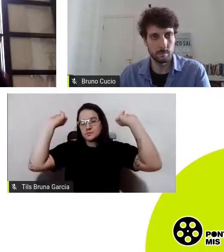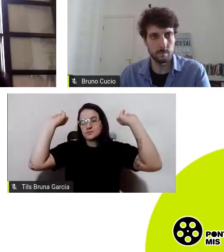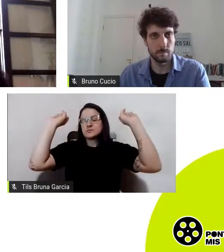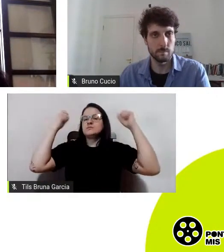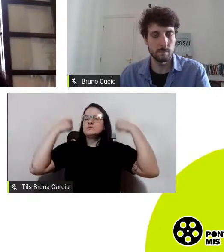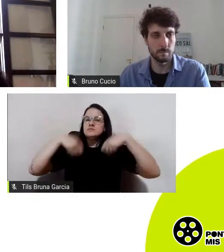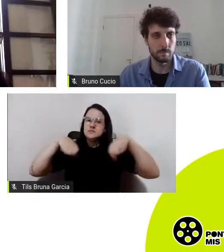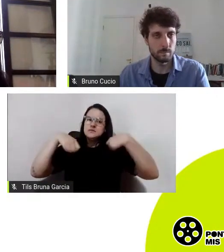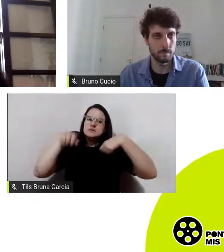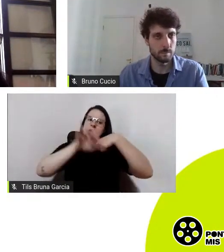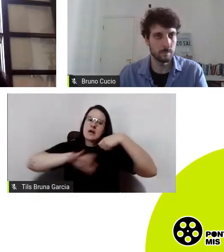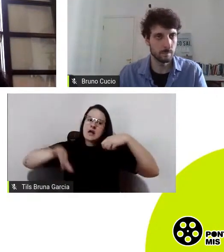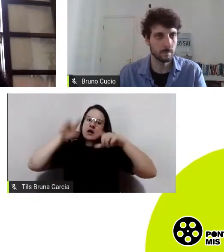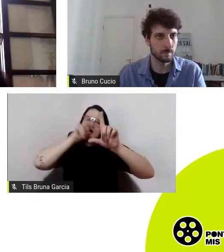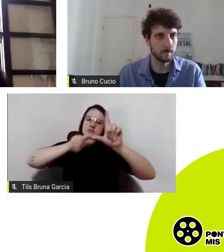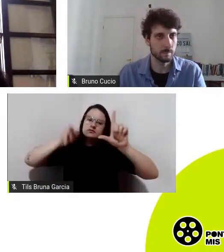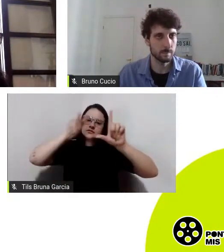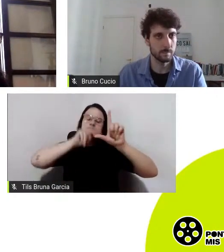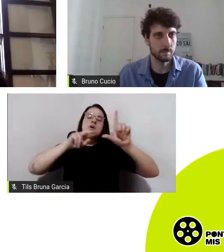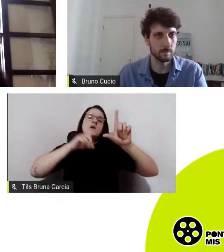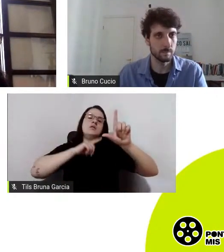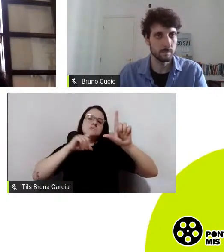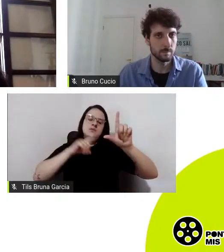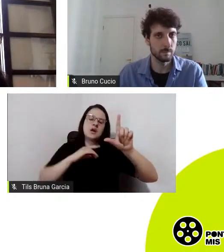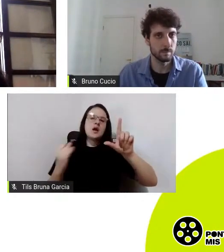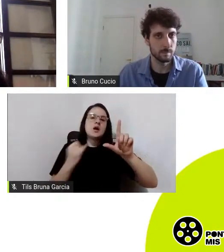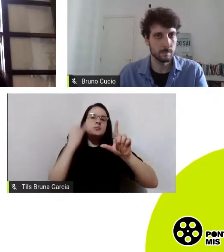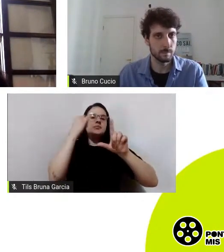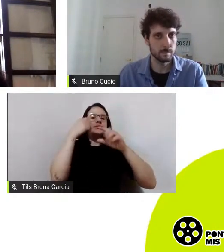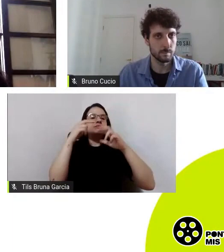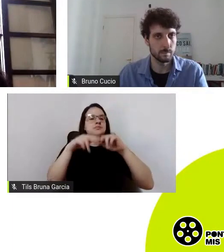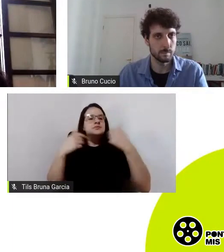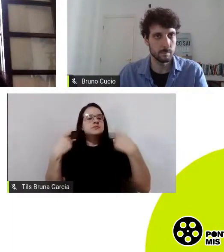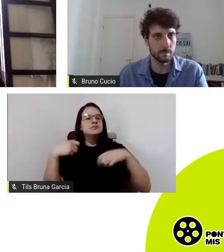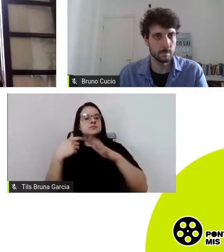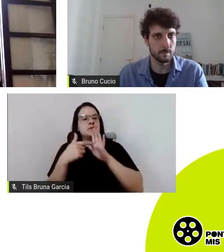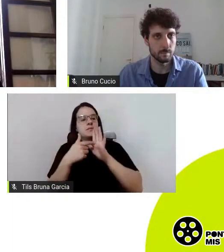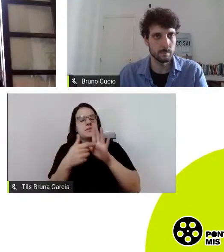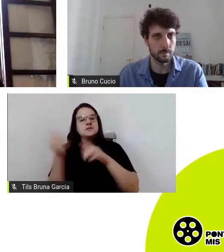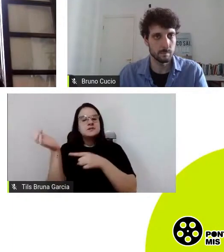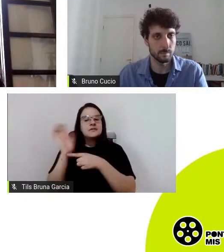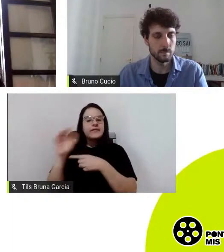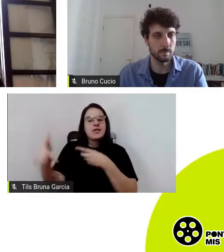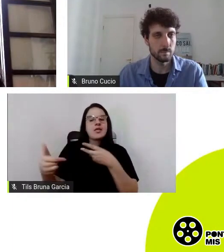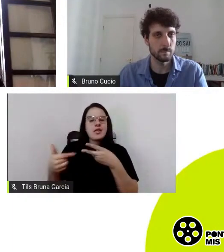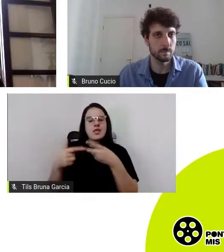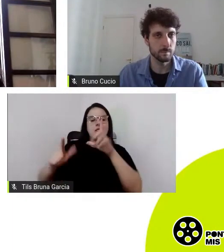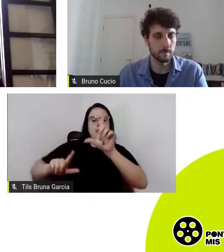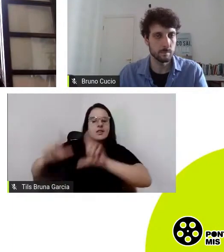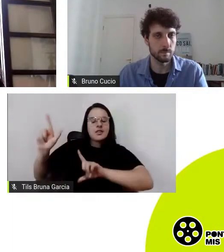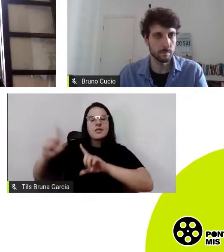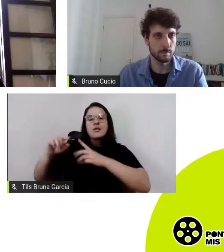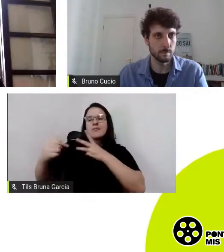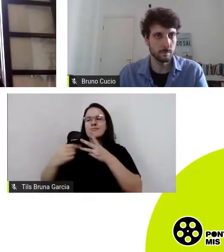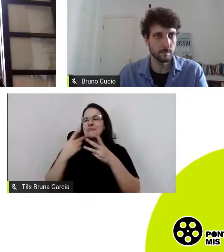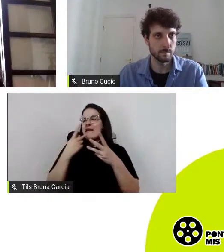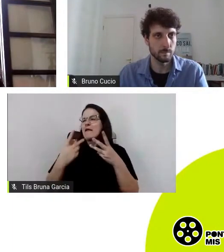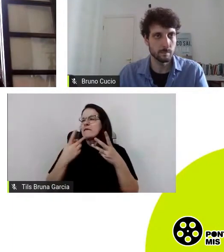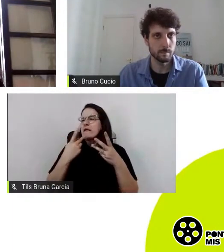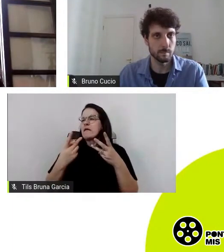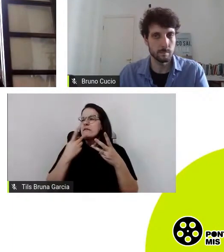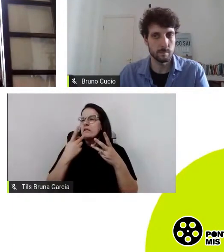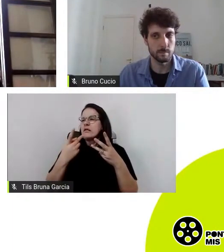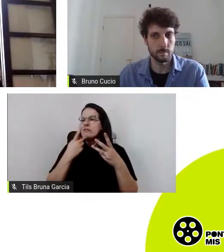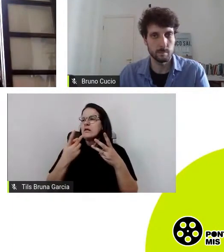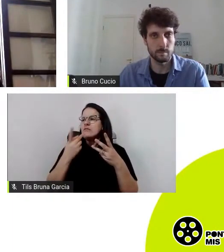audiovisual. Né? Então, a gente tem que ter isso no cinema, tem que ter isso na televisão, tem que falar disso a todo momento, e eu acho que o trabalho